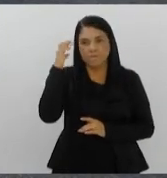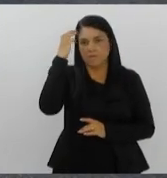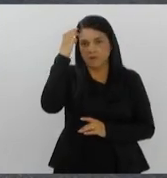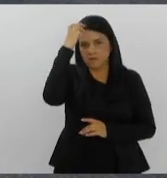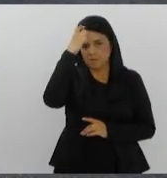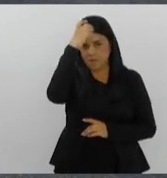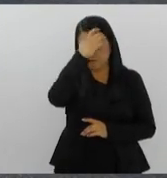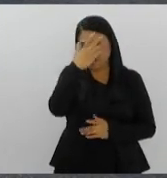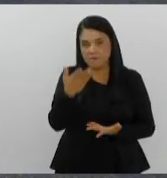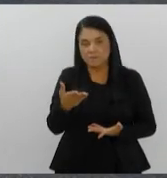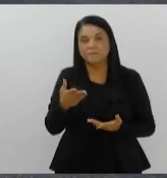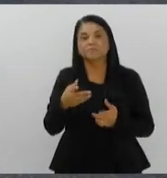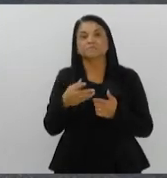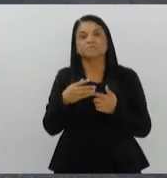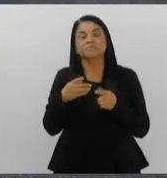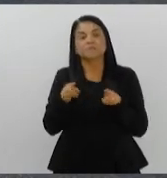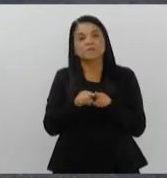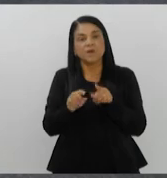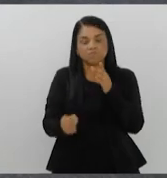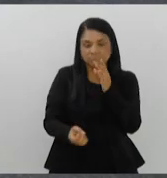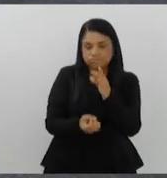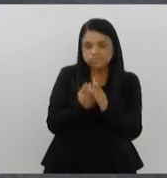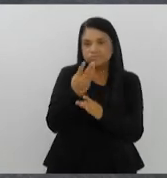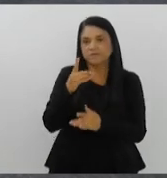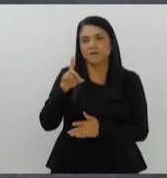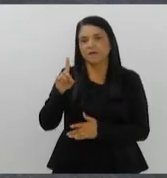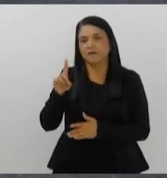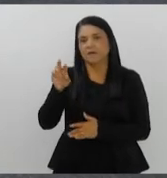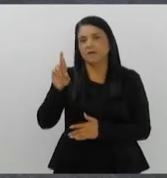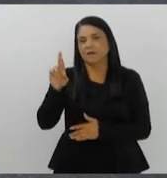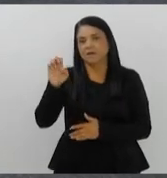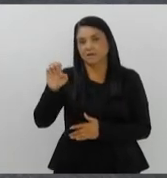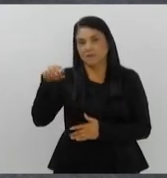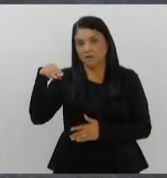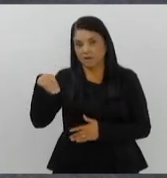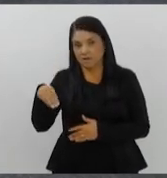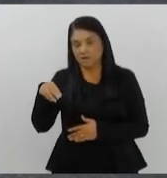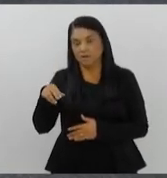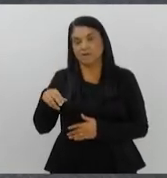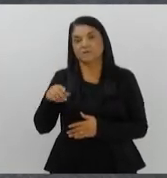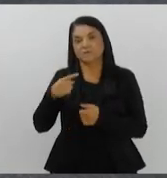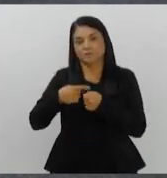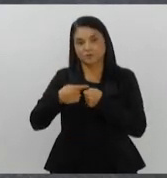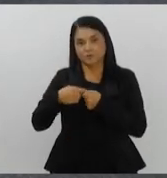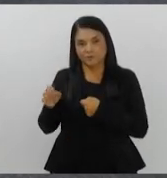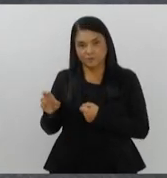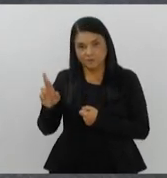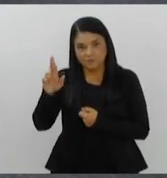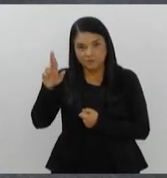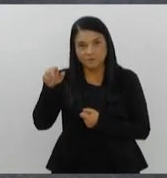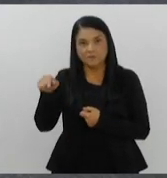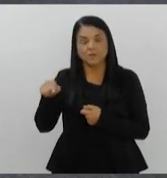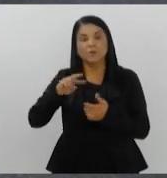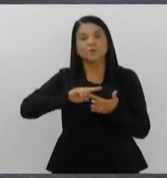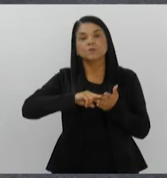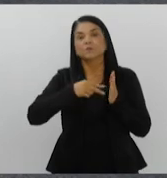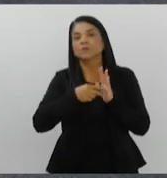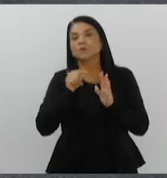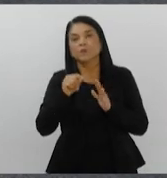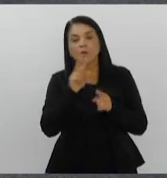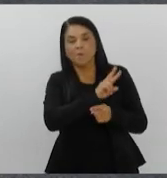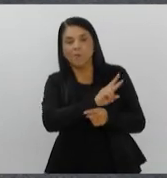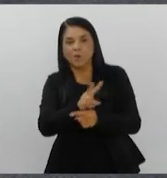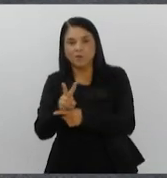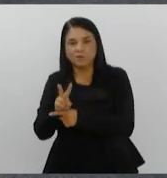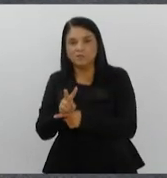Então, implementar para nós a DEAM, né, no município de Resende é no sentido da gente proteger